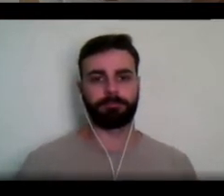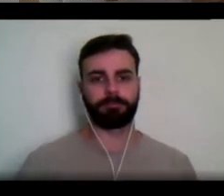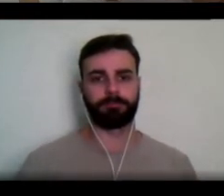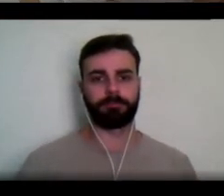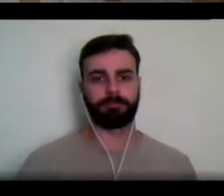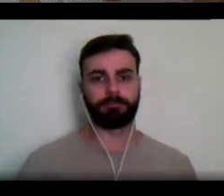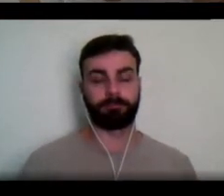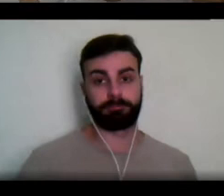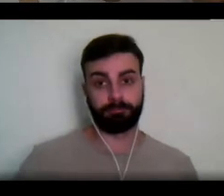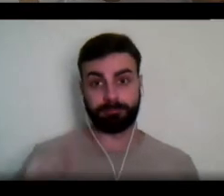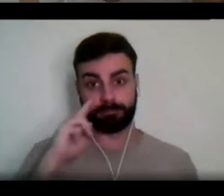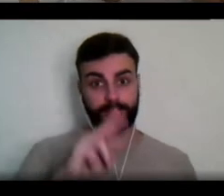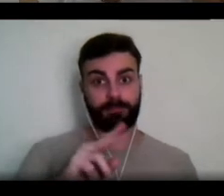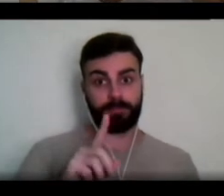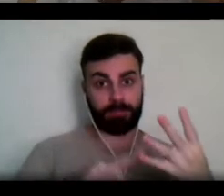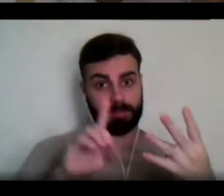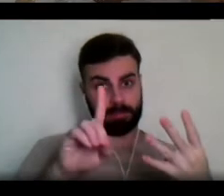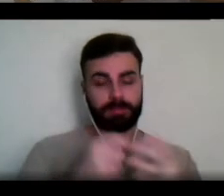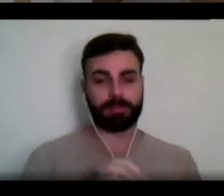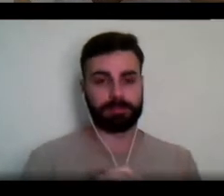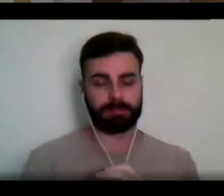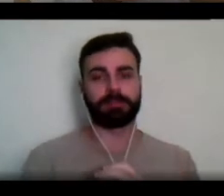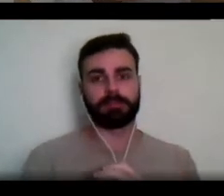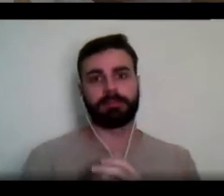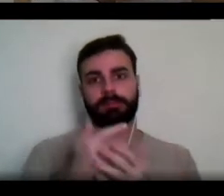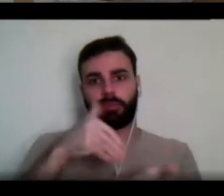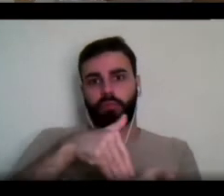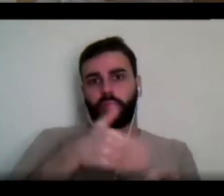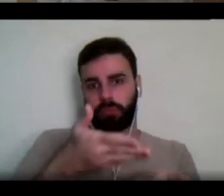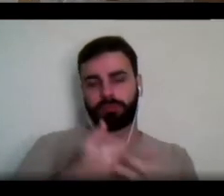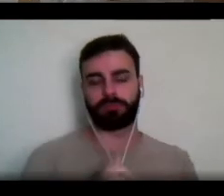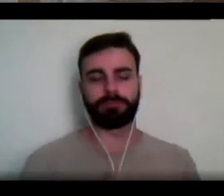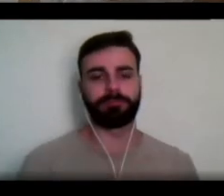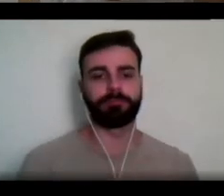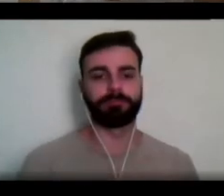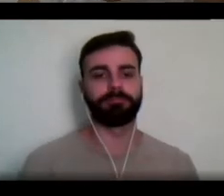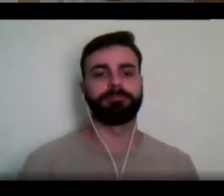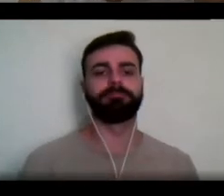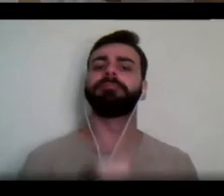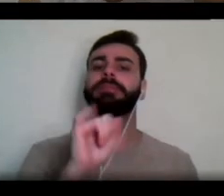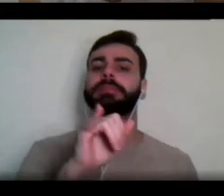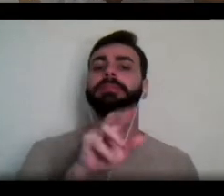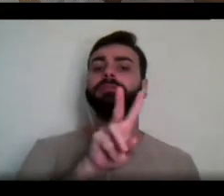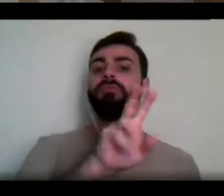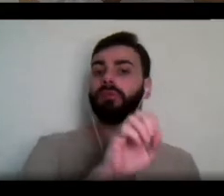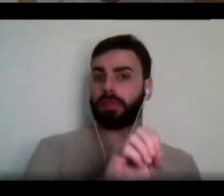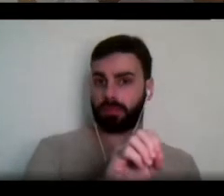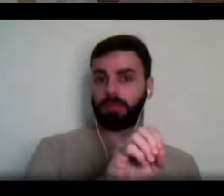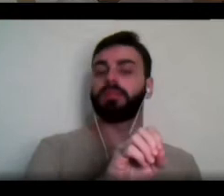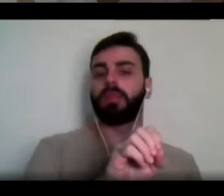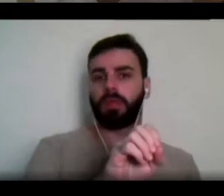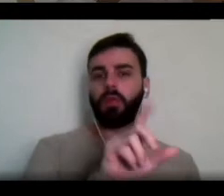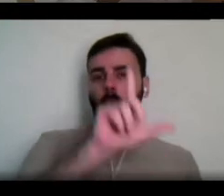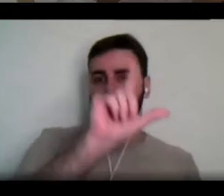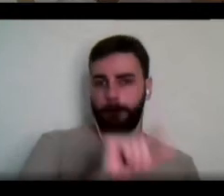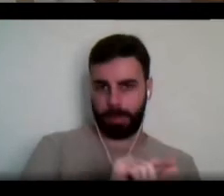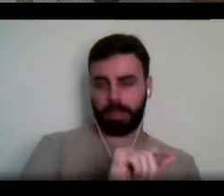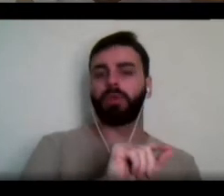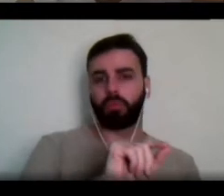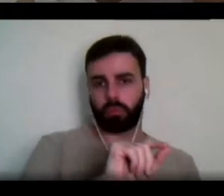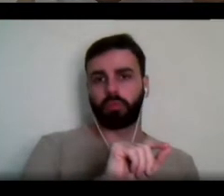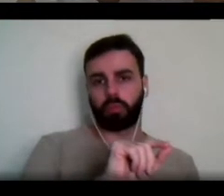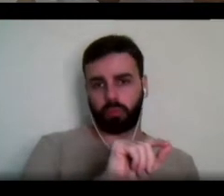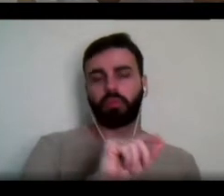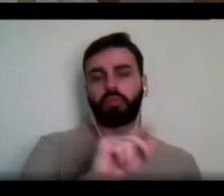Vamos agora para a letra D, que é a última. Quando V0 for inferior a certo valor